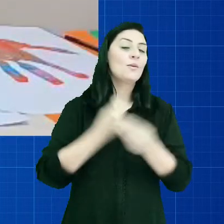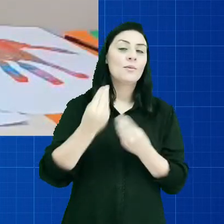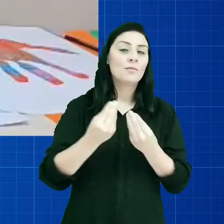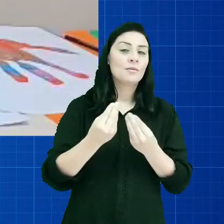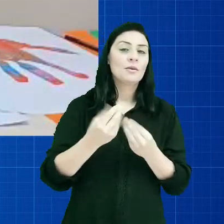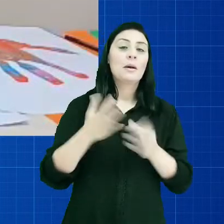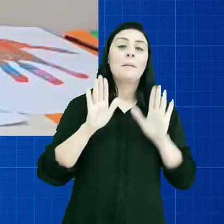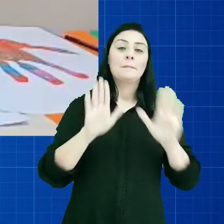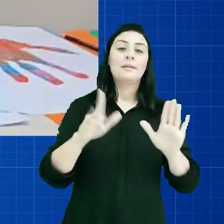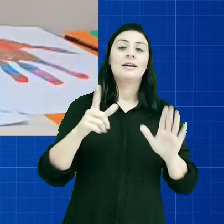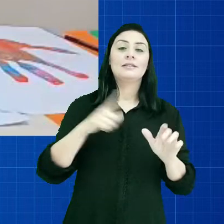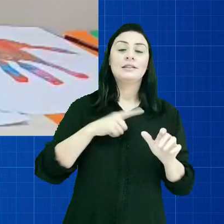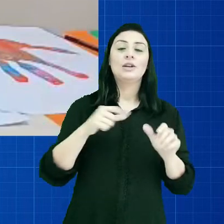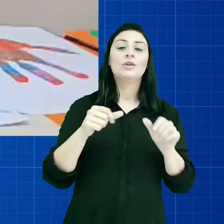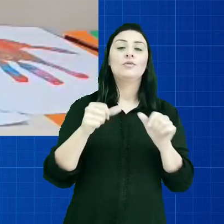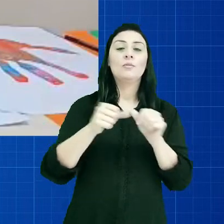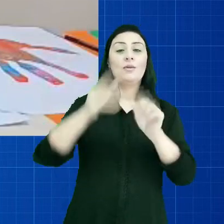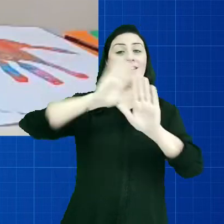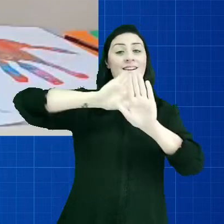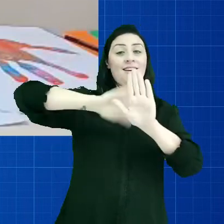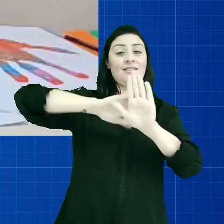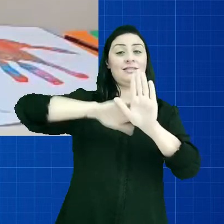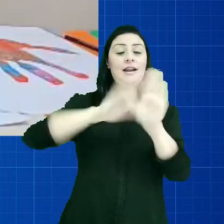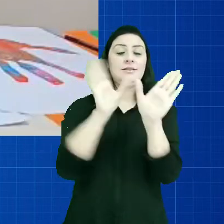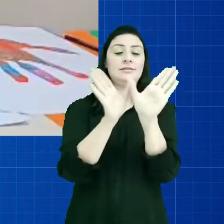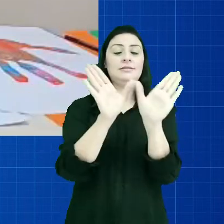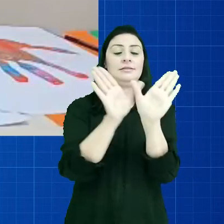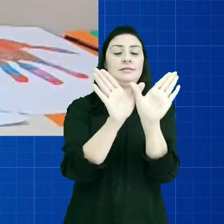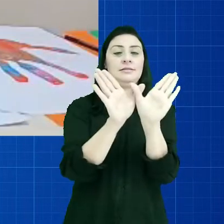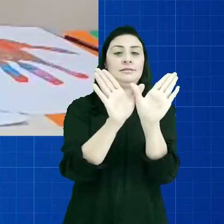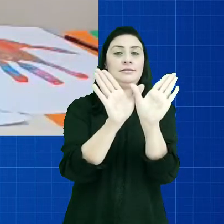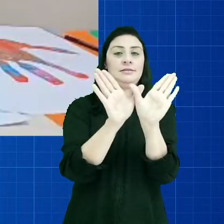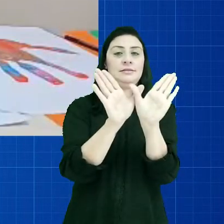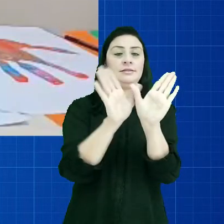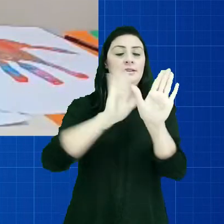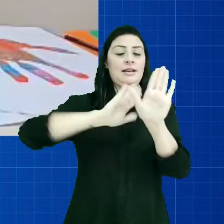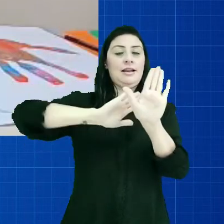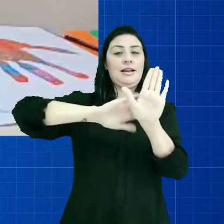Só que eu vou pôr a fita crepe aqui na parte de trás, tá?